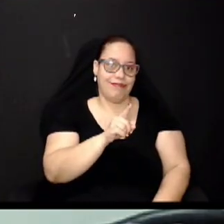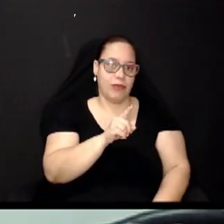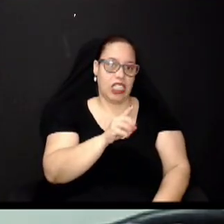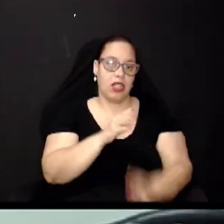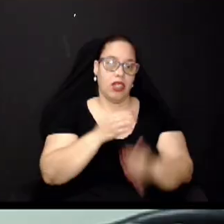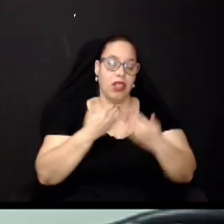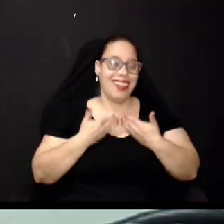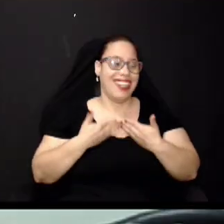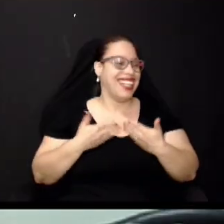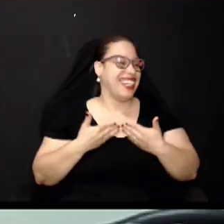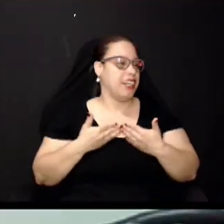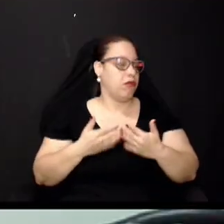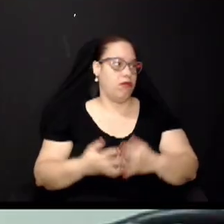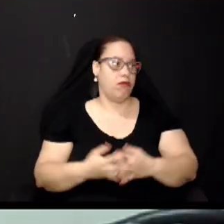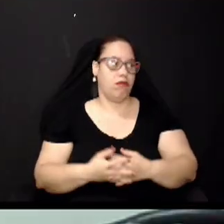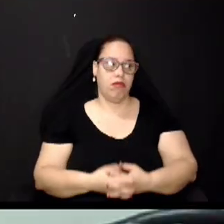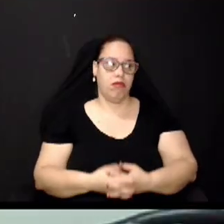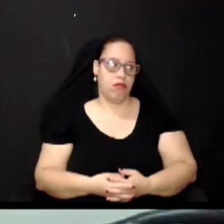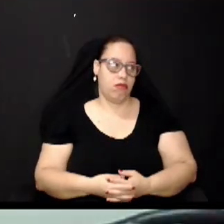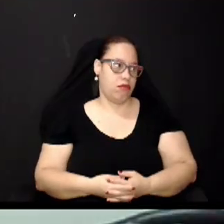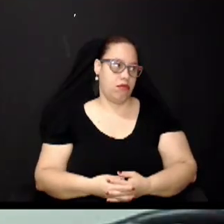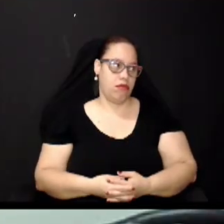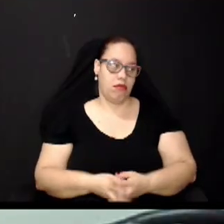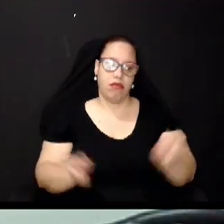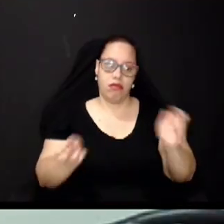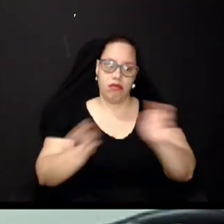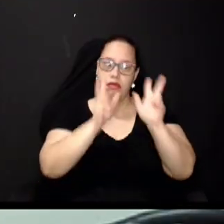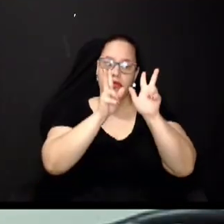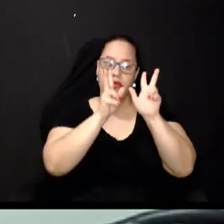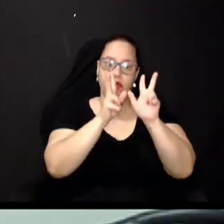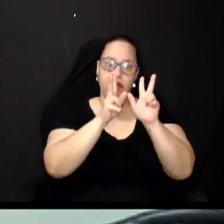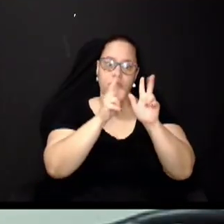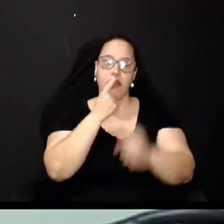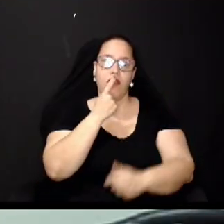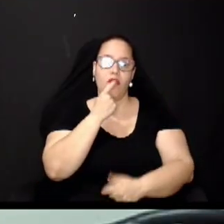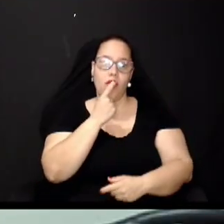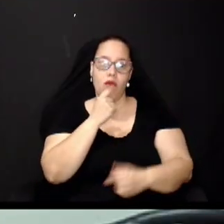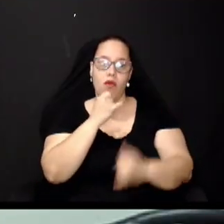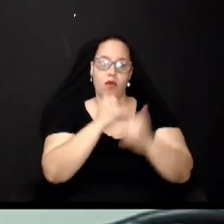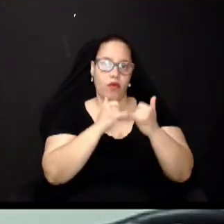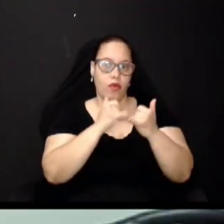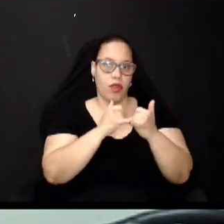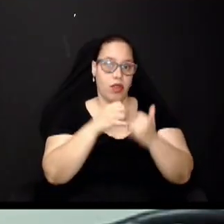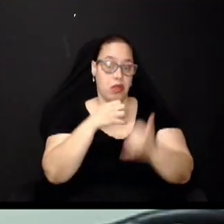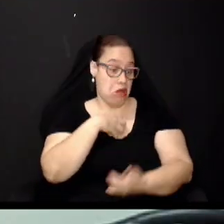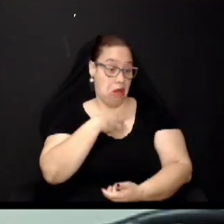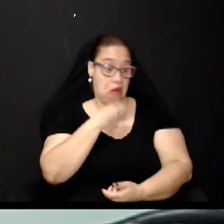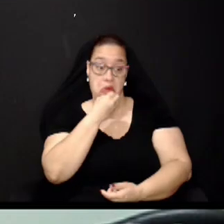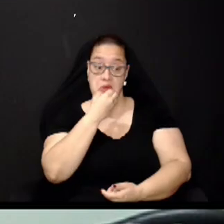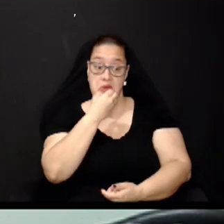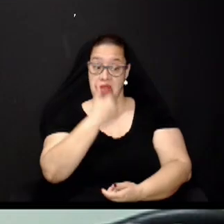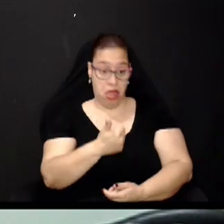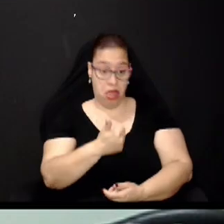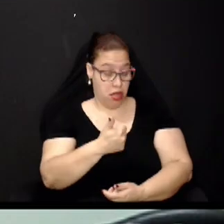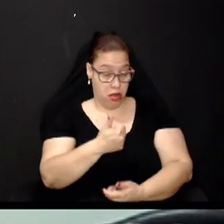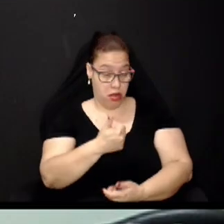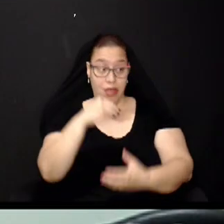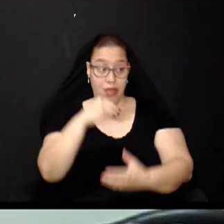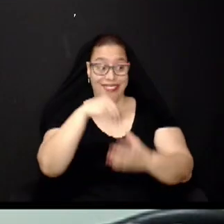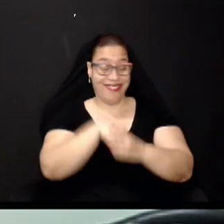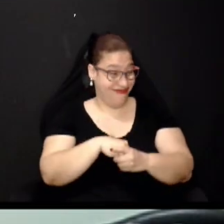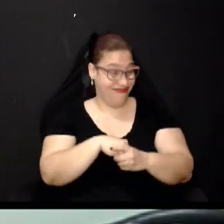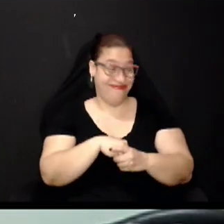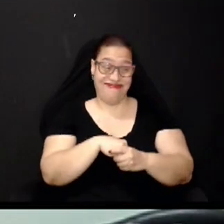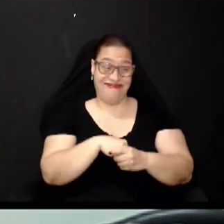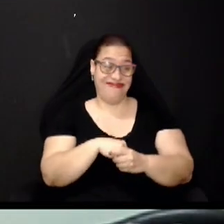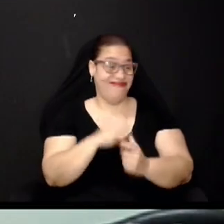situação. Então, é um sinal de alerta, é um sinal vermelho. Se eu não estou me sentindo bem dentro daquela situação, se tem alguma coisa